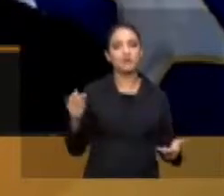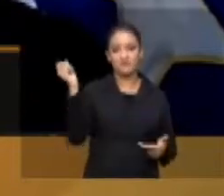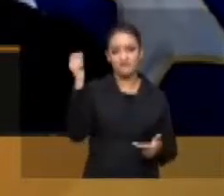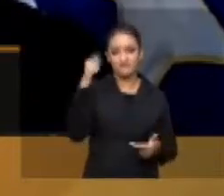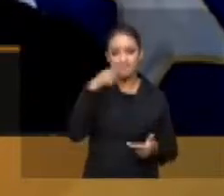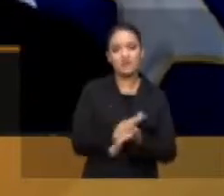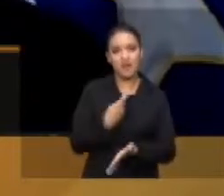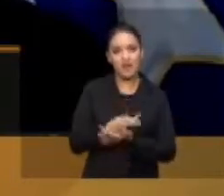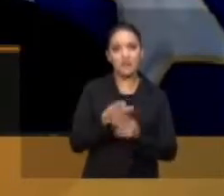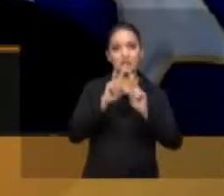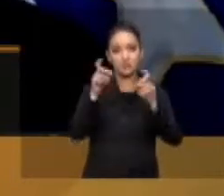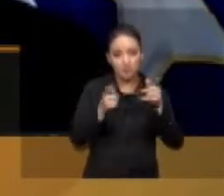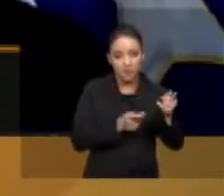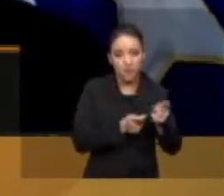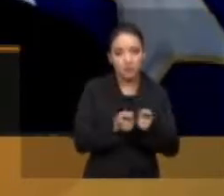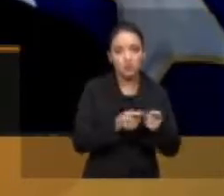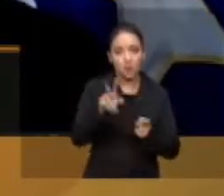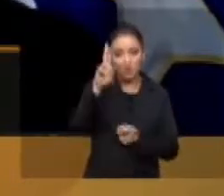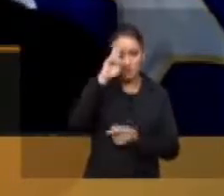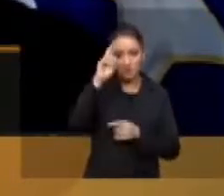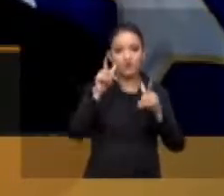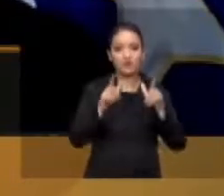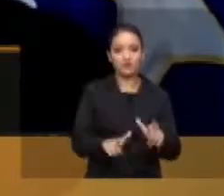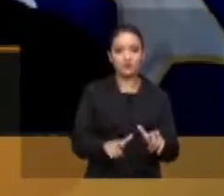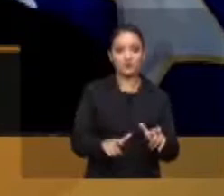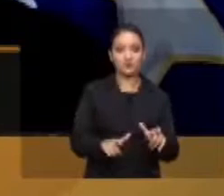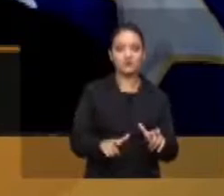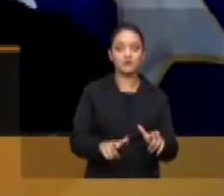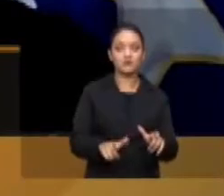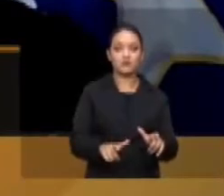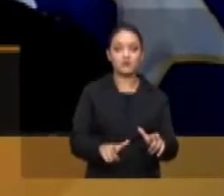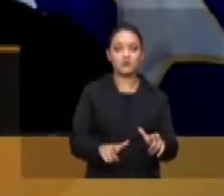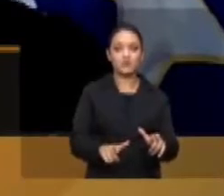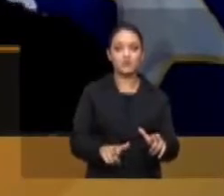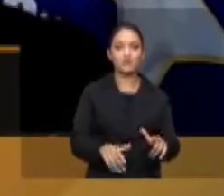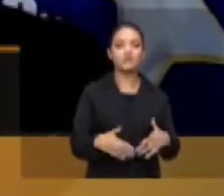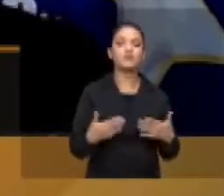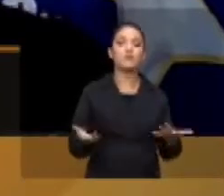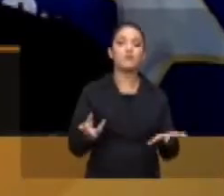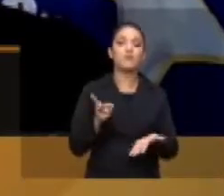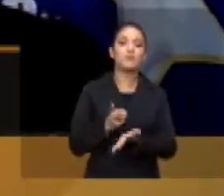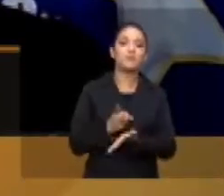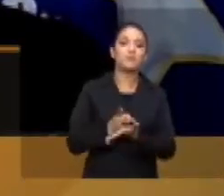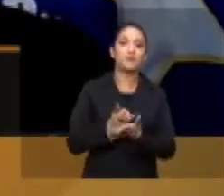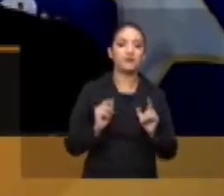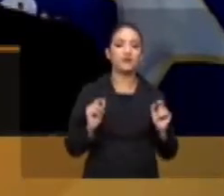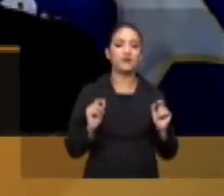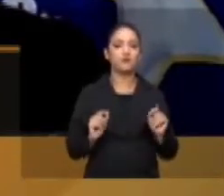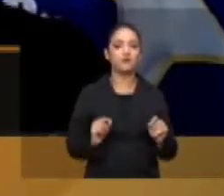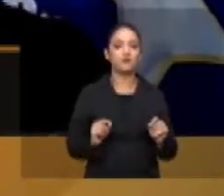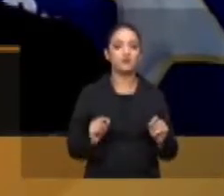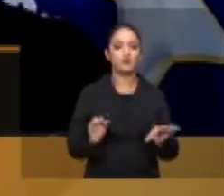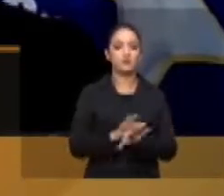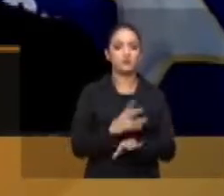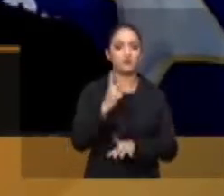domínio, pela sua inexistência, com efeitos lesivos ao patrimônio público, mesmo após decorridos o biênio da